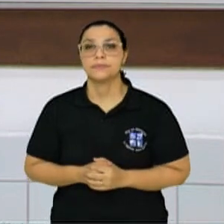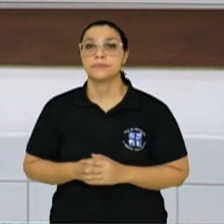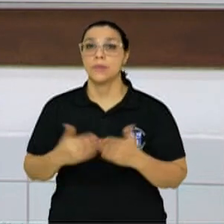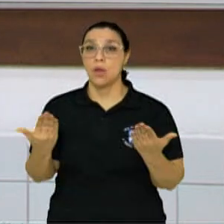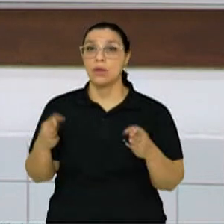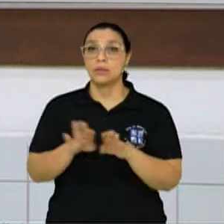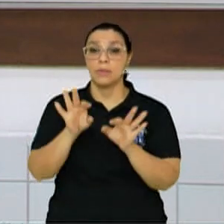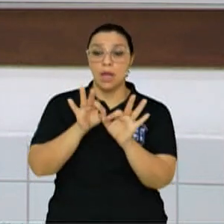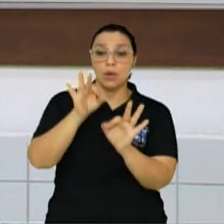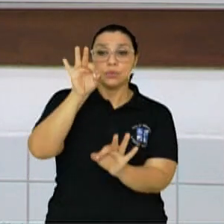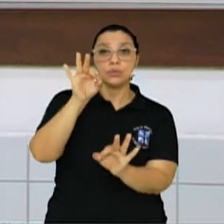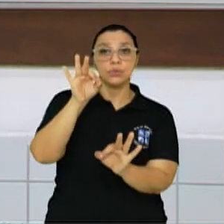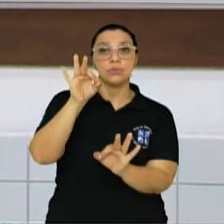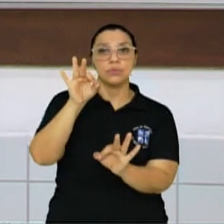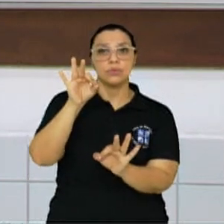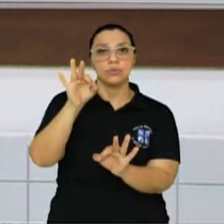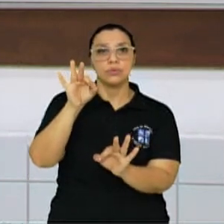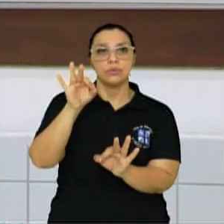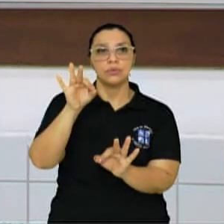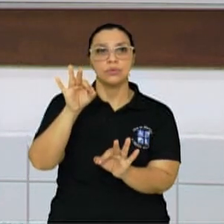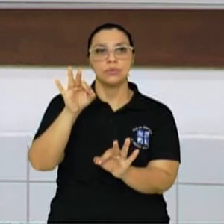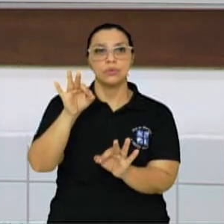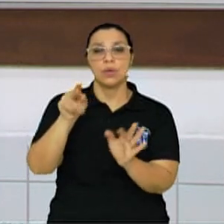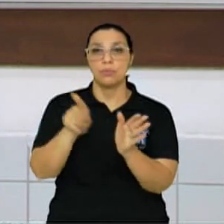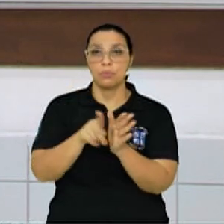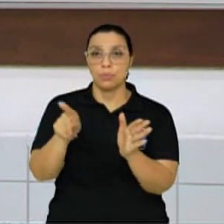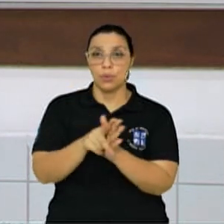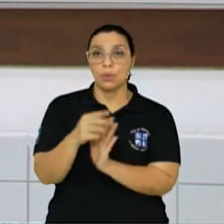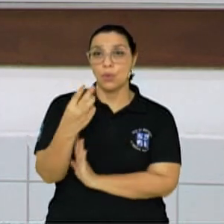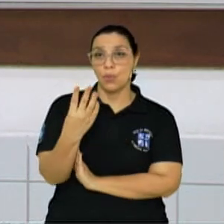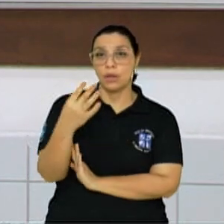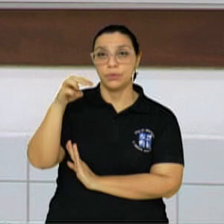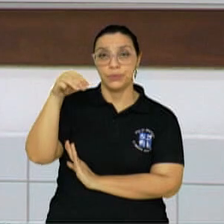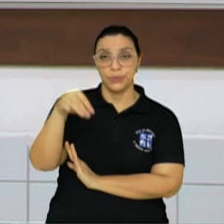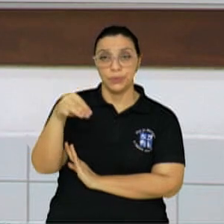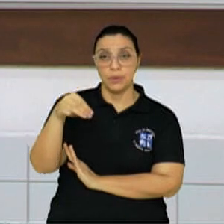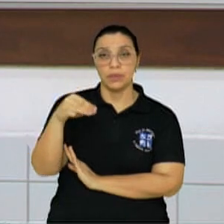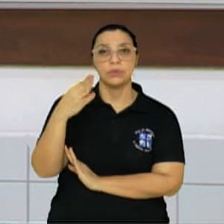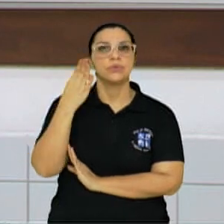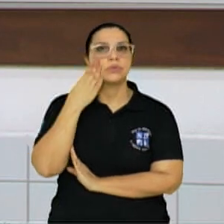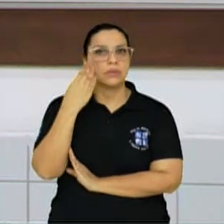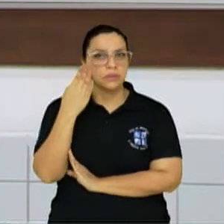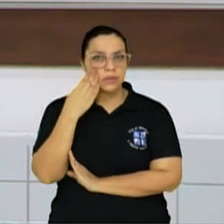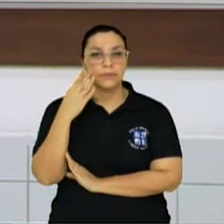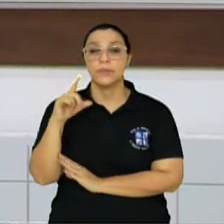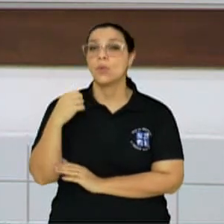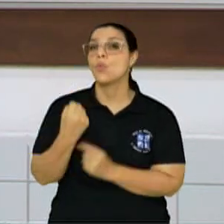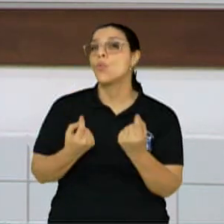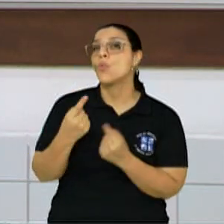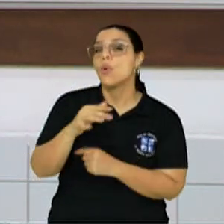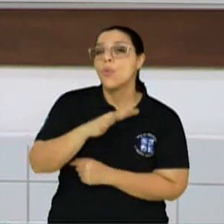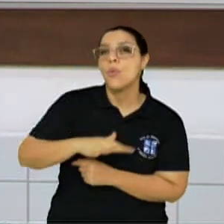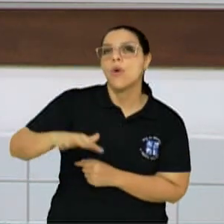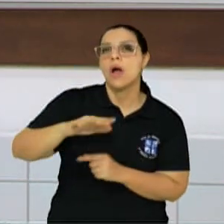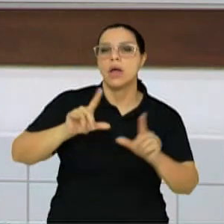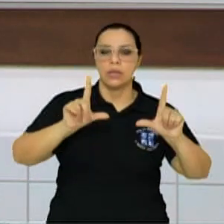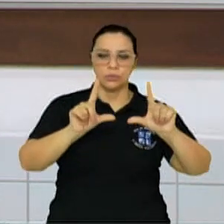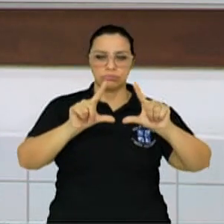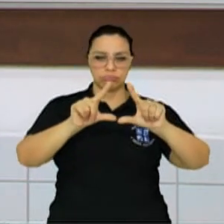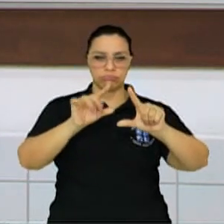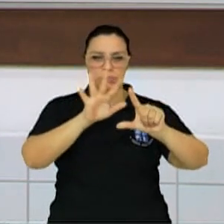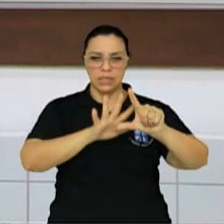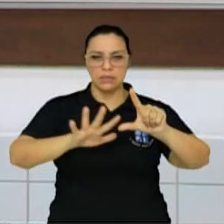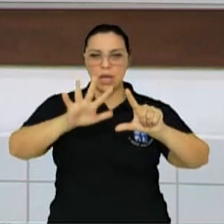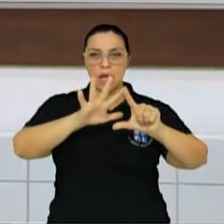e que a altura dessa pirâmide é 4 metros quadrados. Então, qual é a área